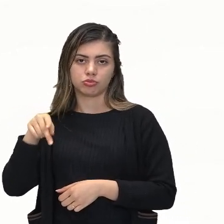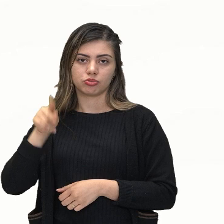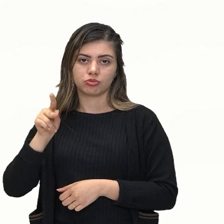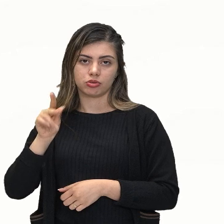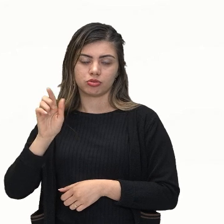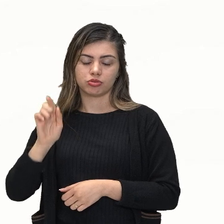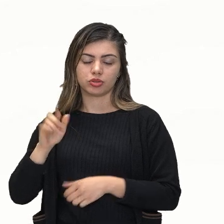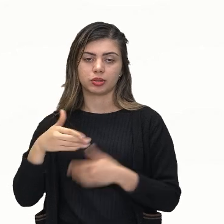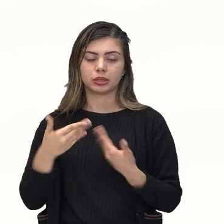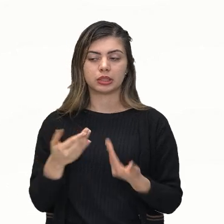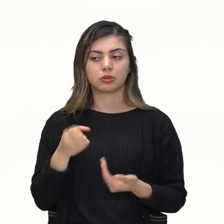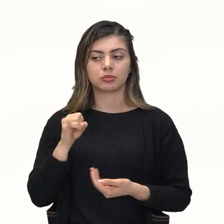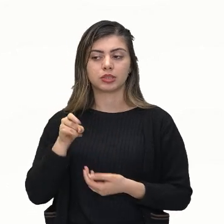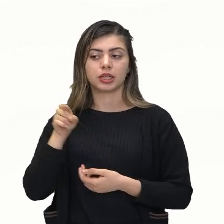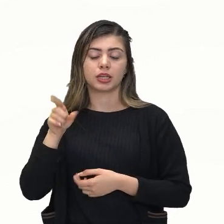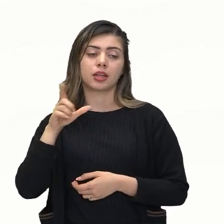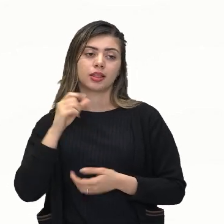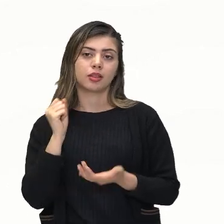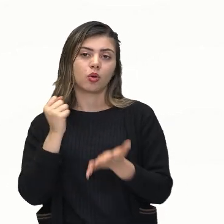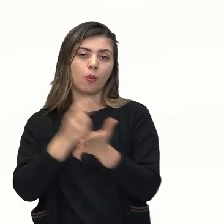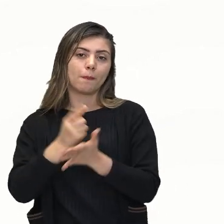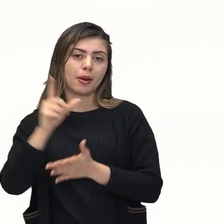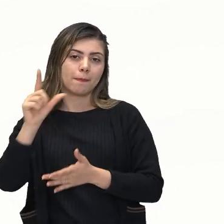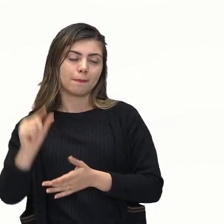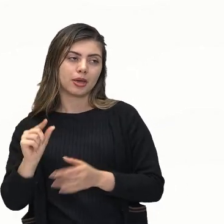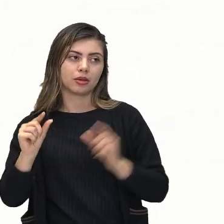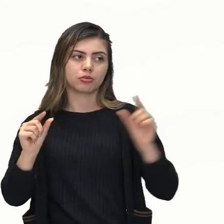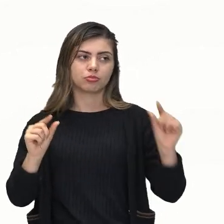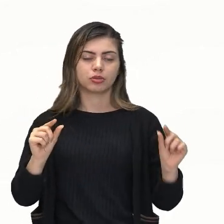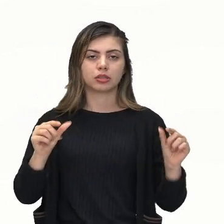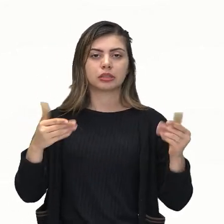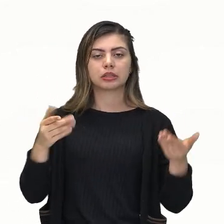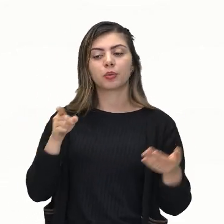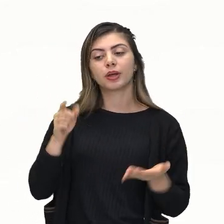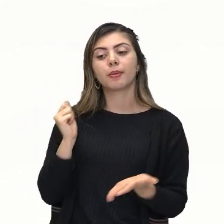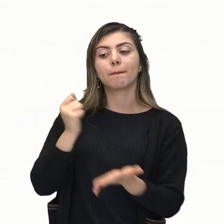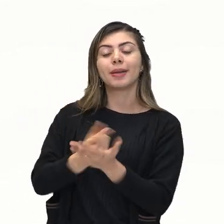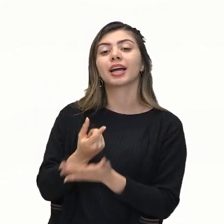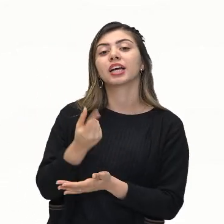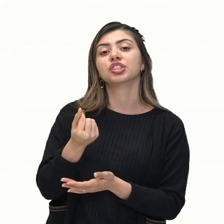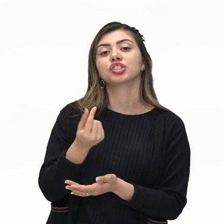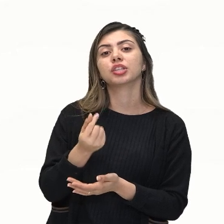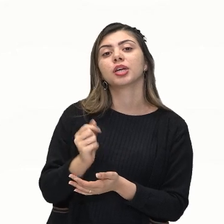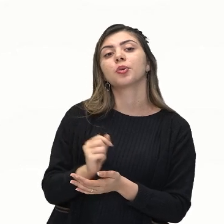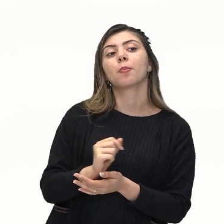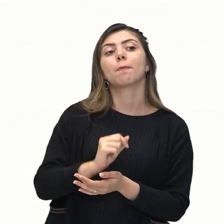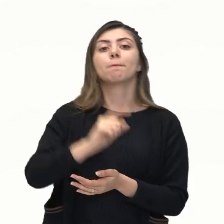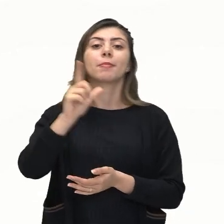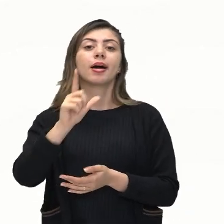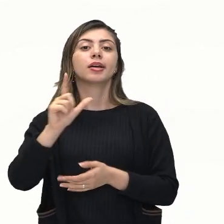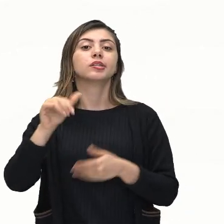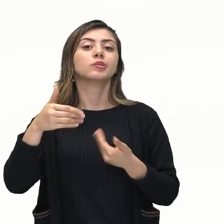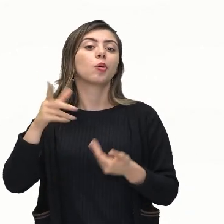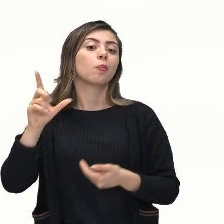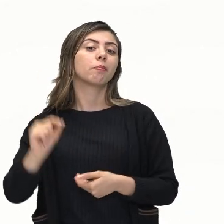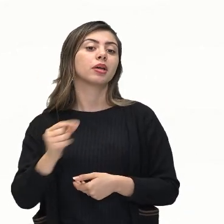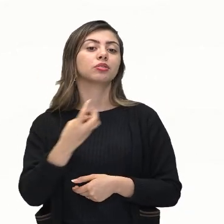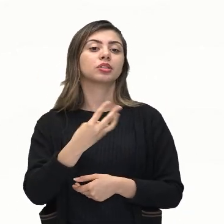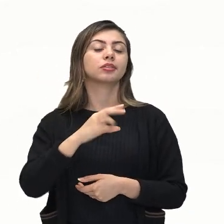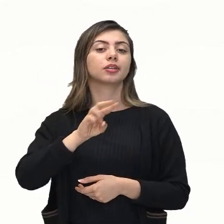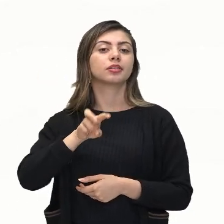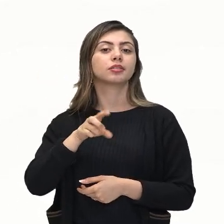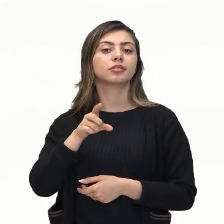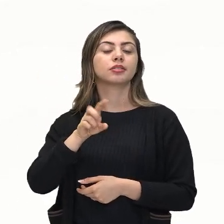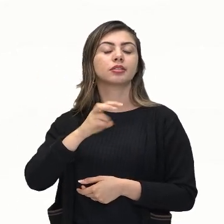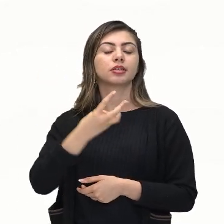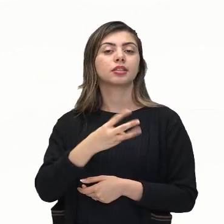laranja, me responda, eu vou pagar mais ou menos do que 3,50, que foi o valor